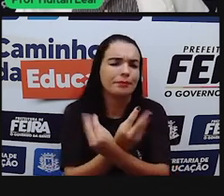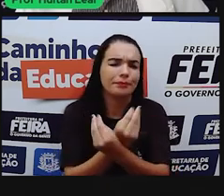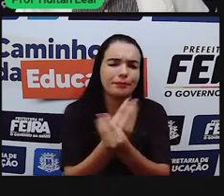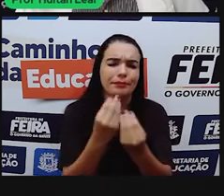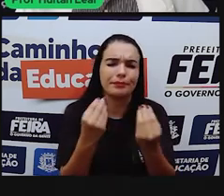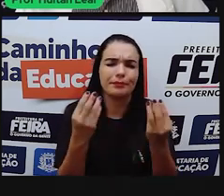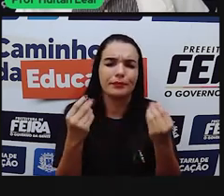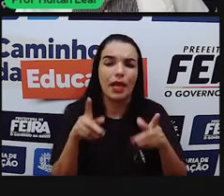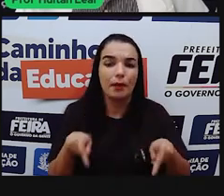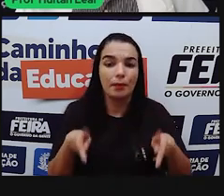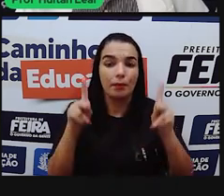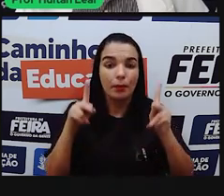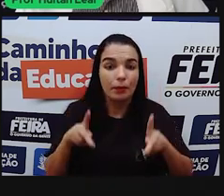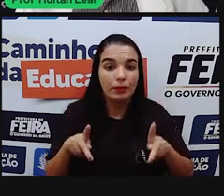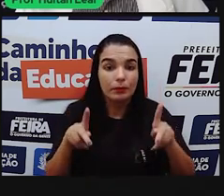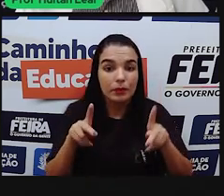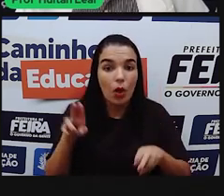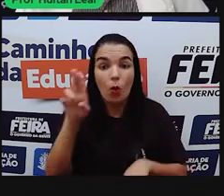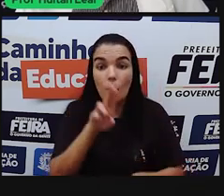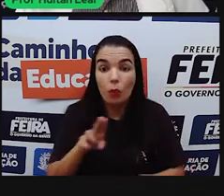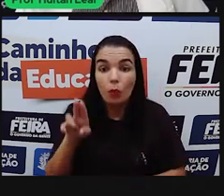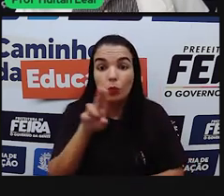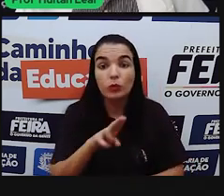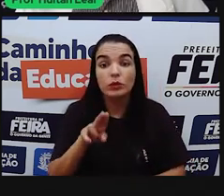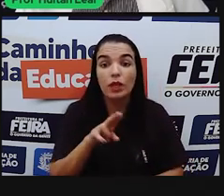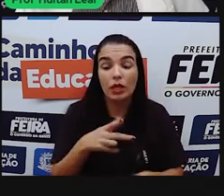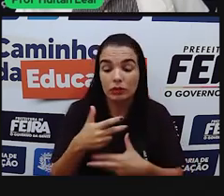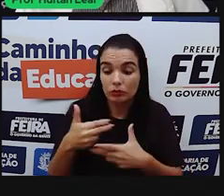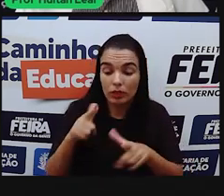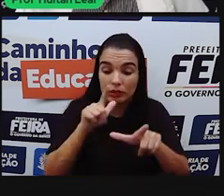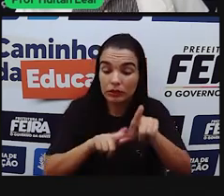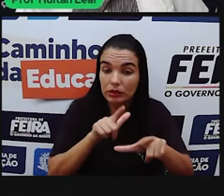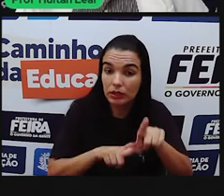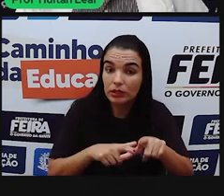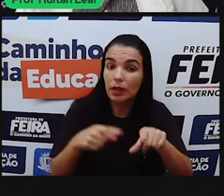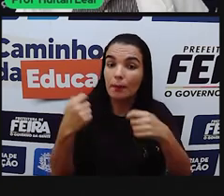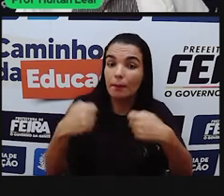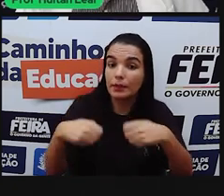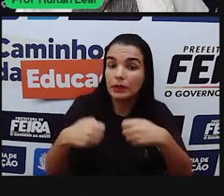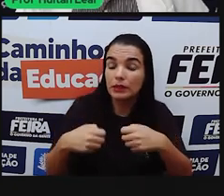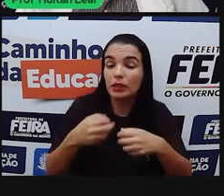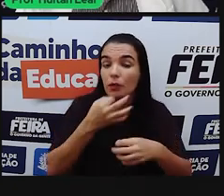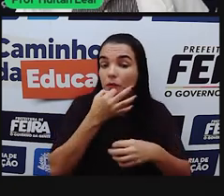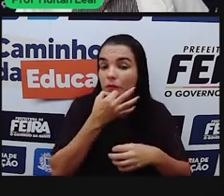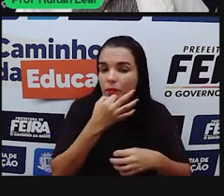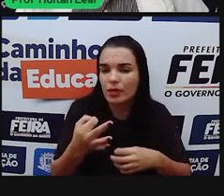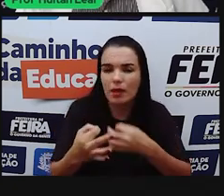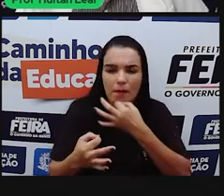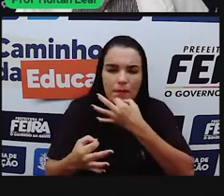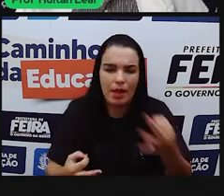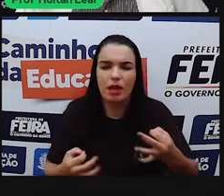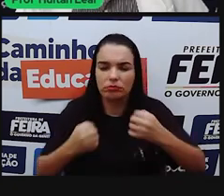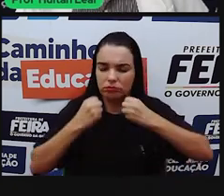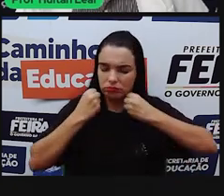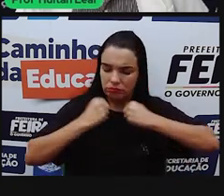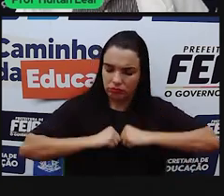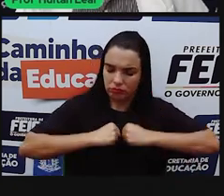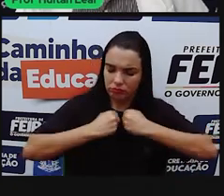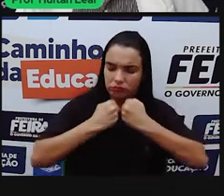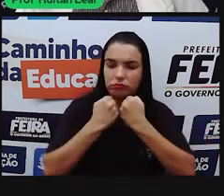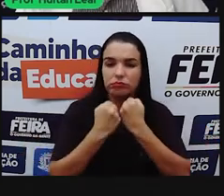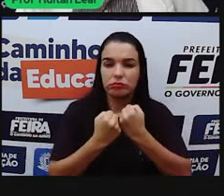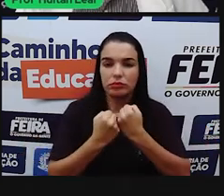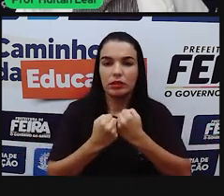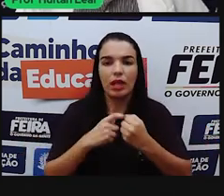música popular se utilizam das suas obras para fazer crítica aos problemas sociais. Expressam isso de várias maneiras dentro